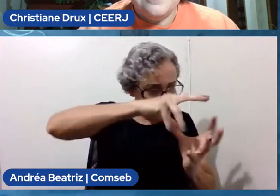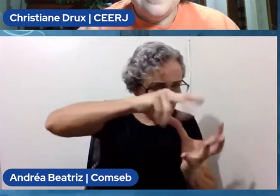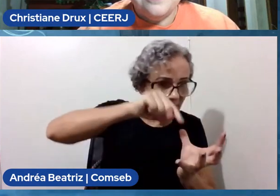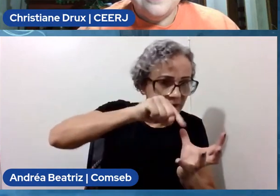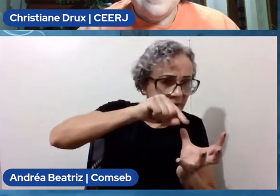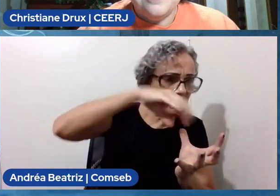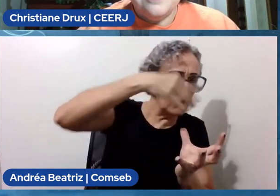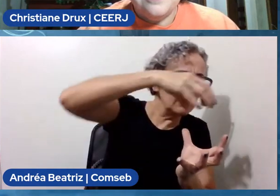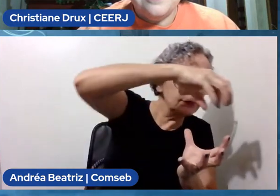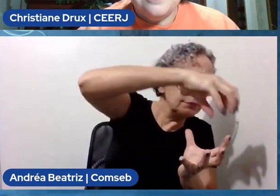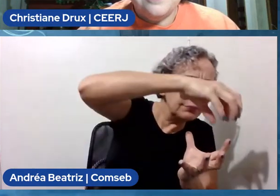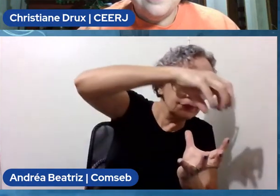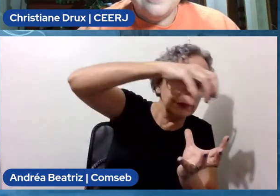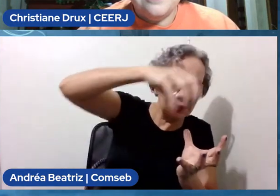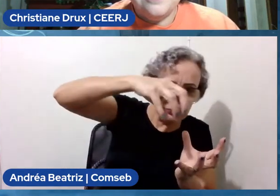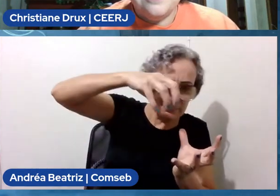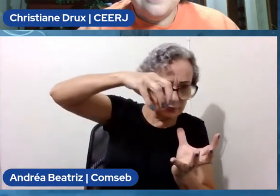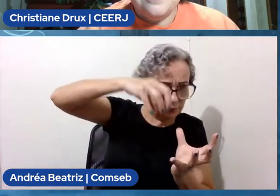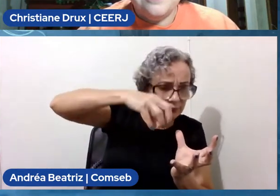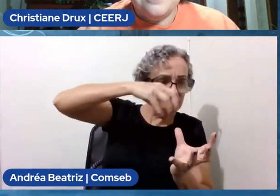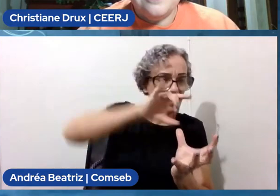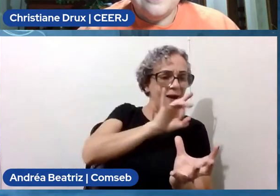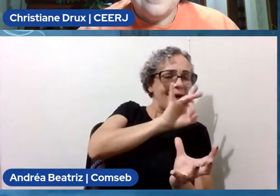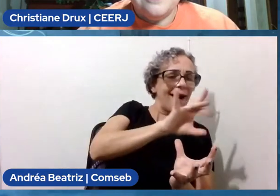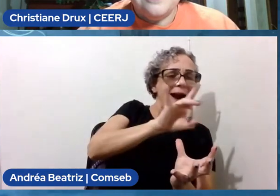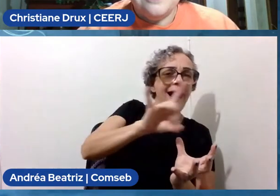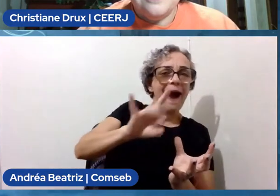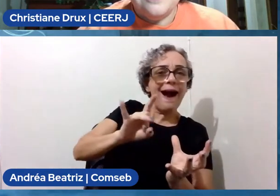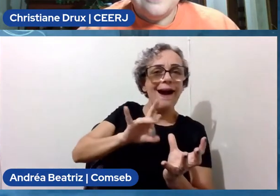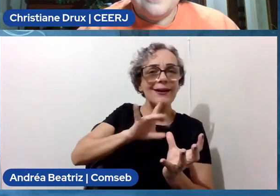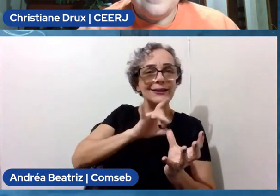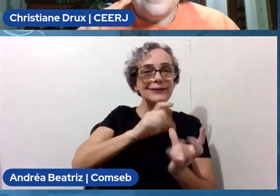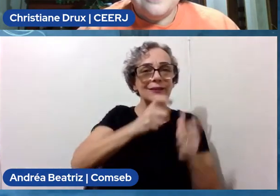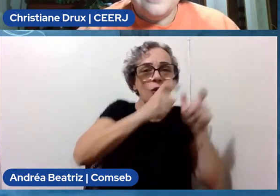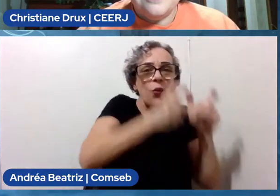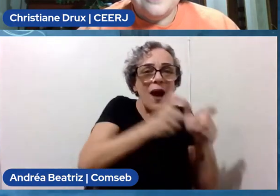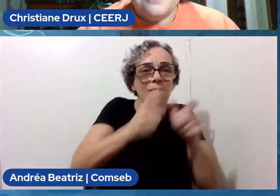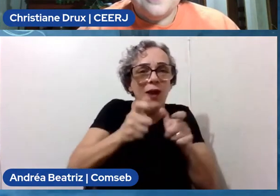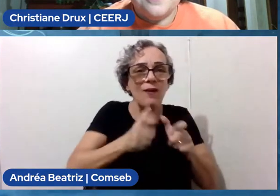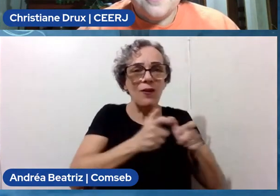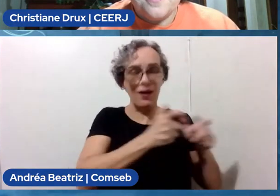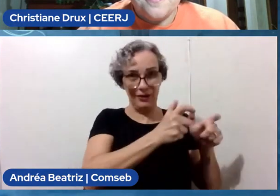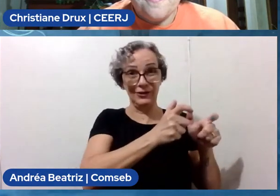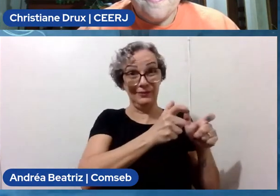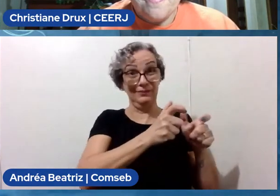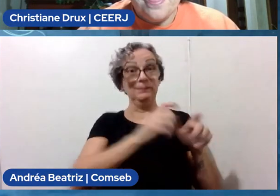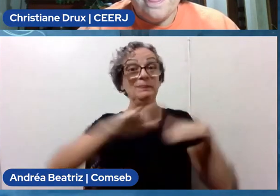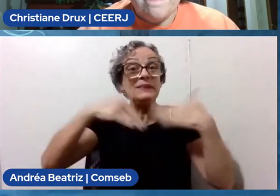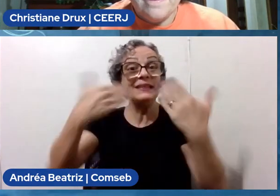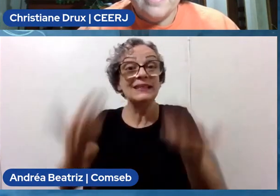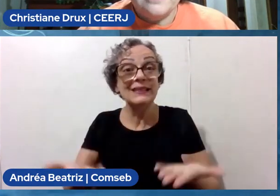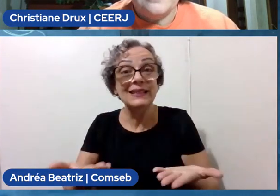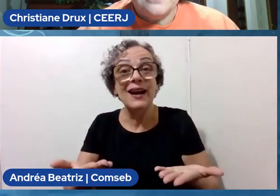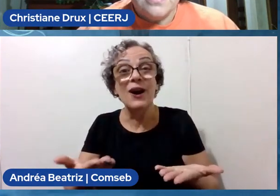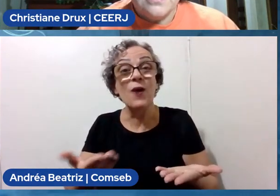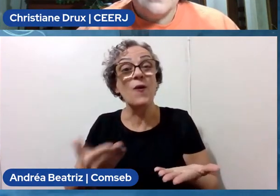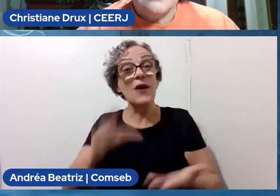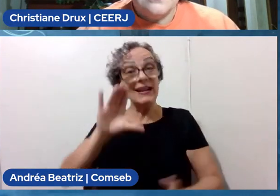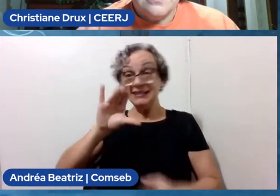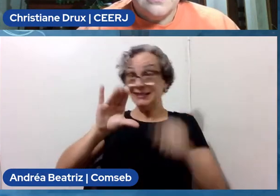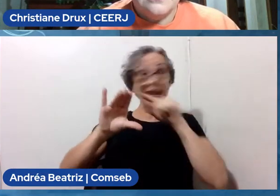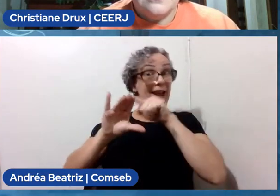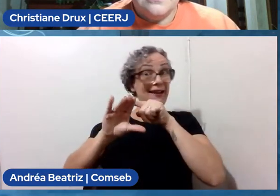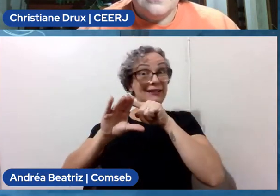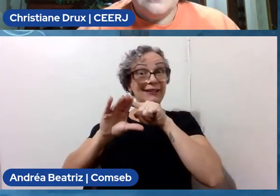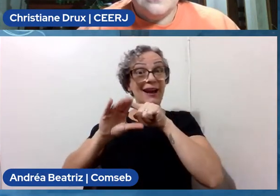vivos apropriados ao estado do globo. Olha que coisa bonita. E aí a gente vê que novamente recorre à ciência, e a ciência vai nos